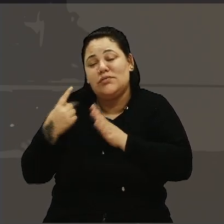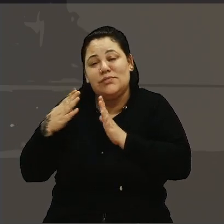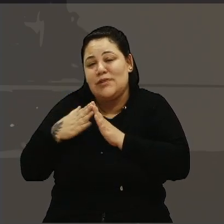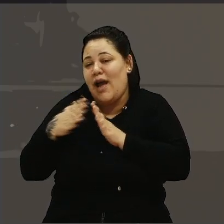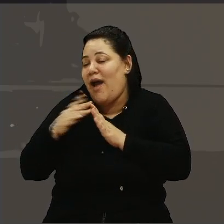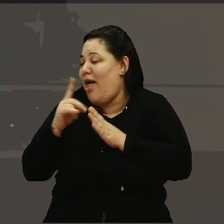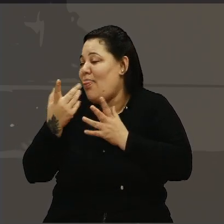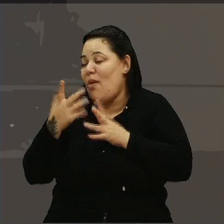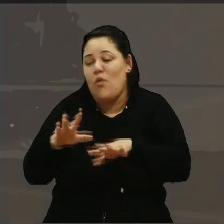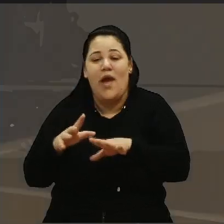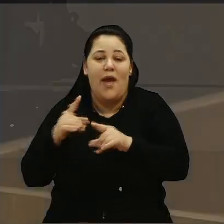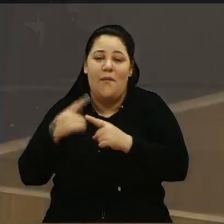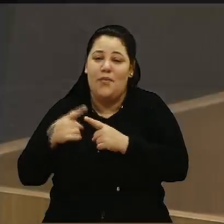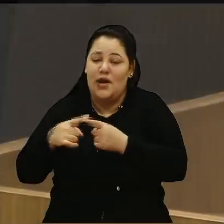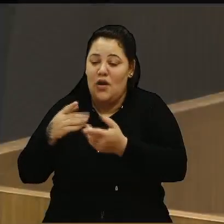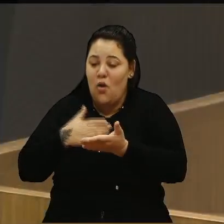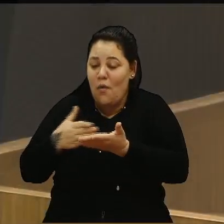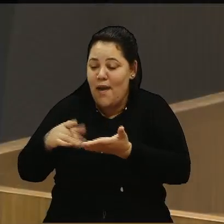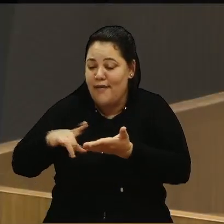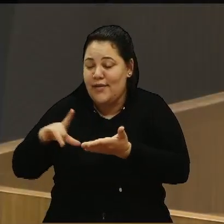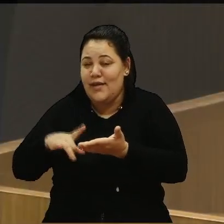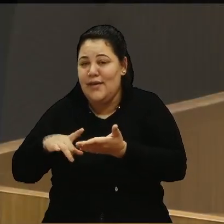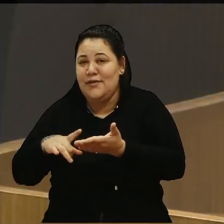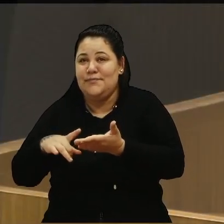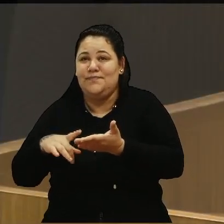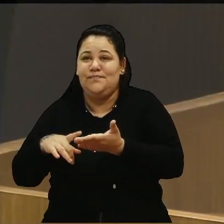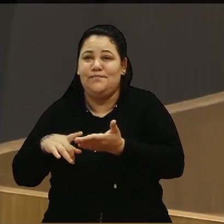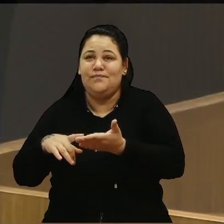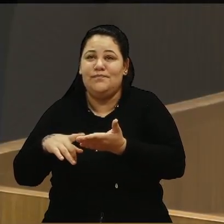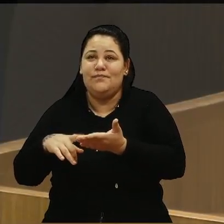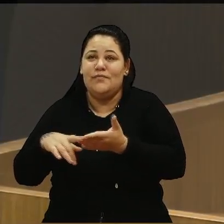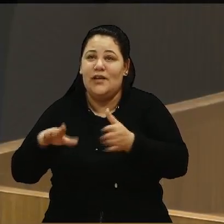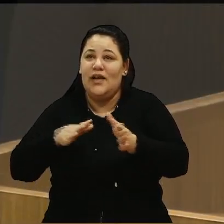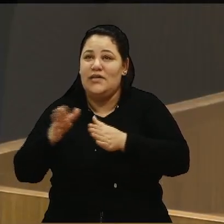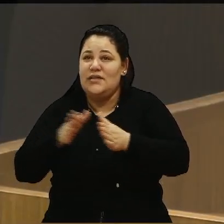tendo uma certa restrição em